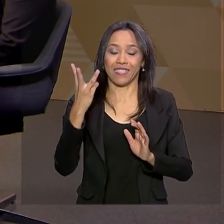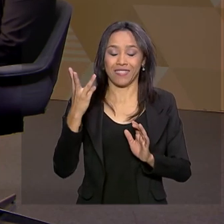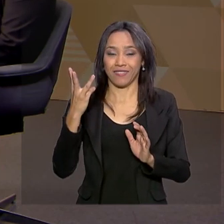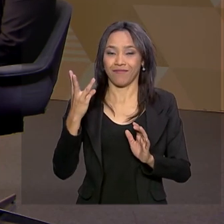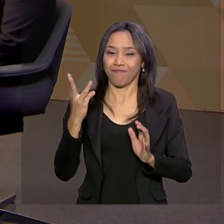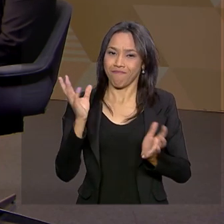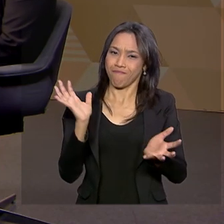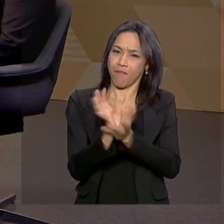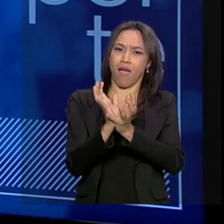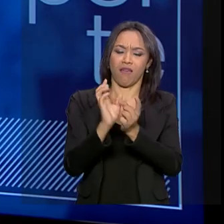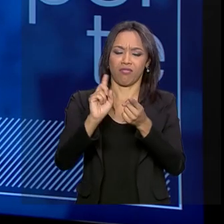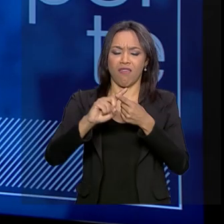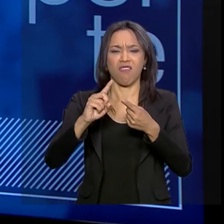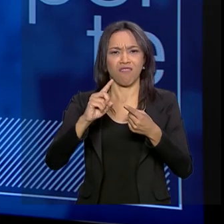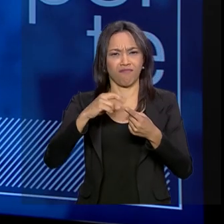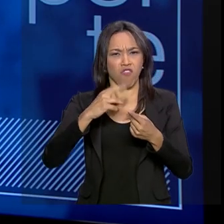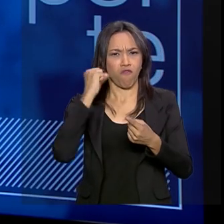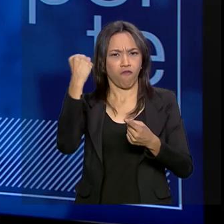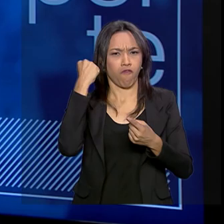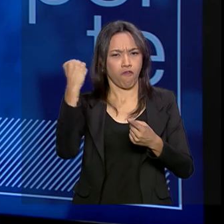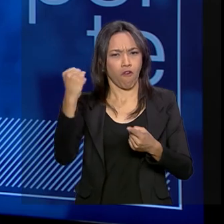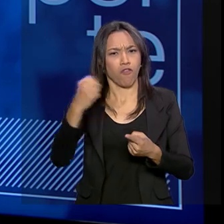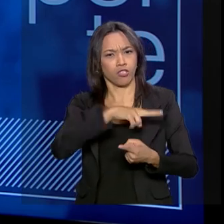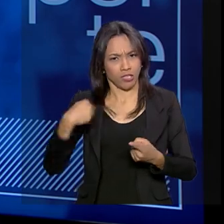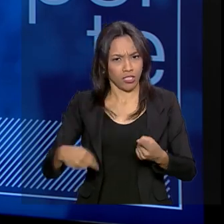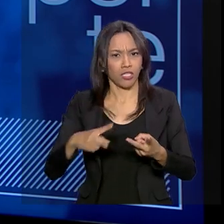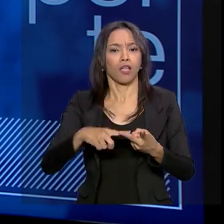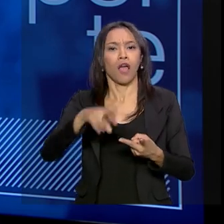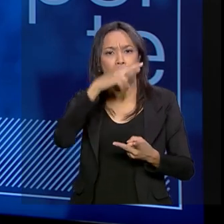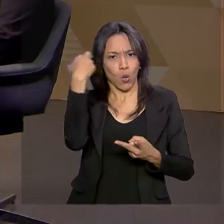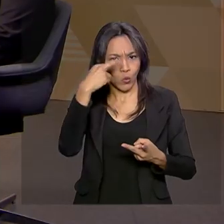China que vai vir muito forte e a Rússia continua forte.